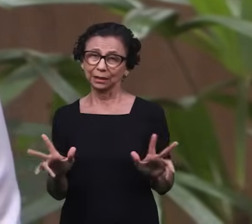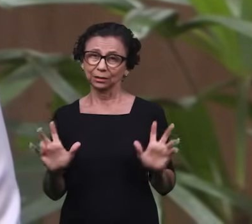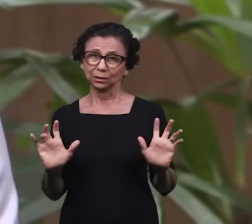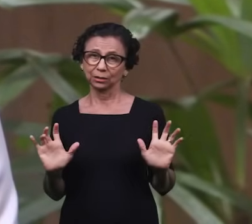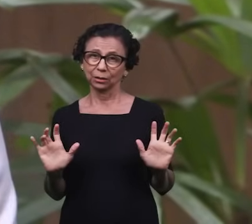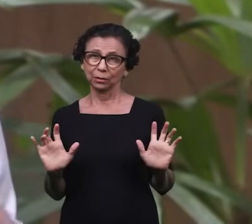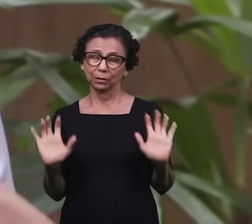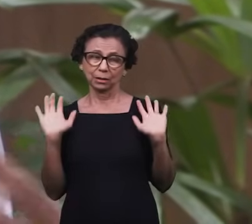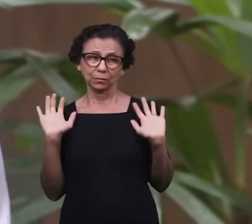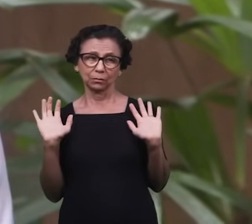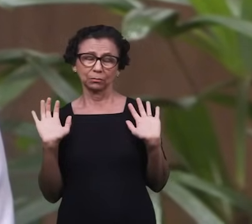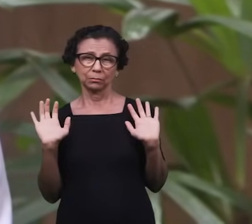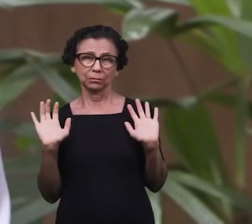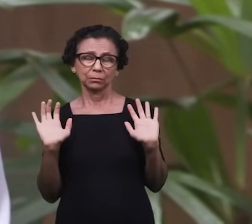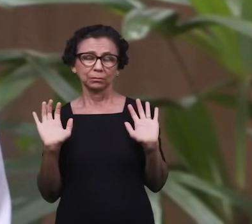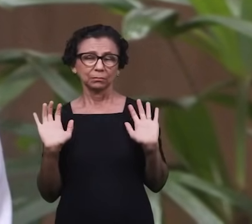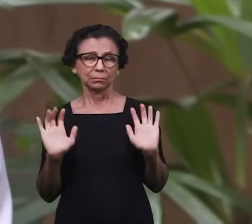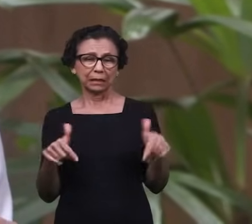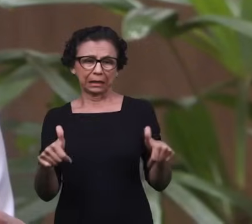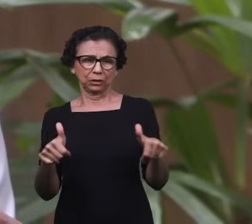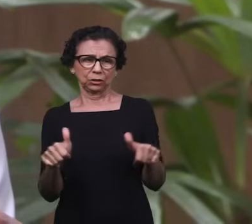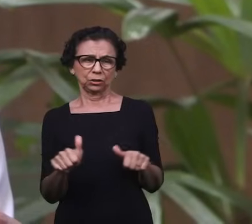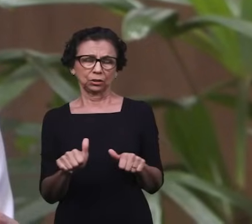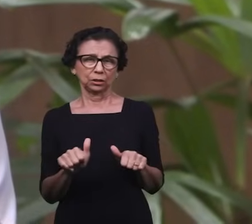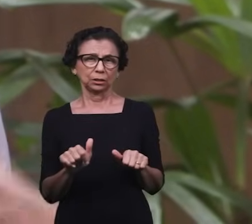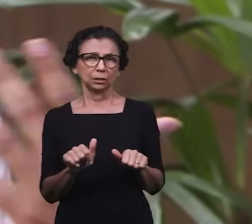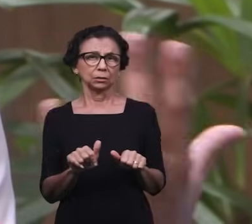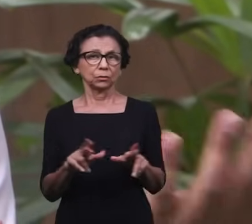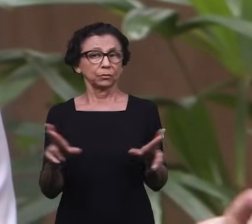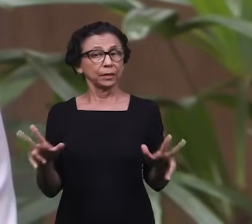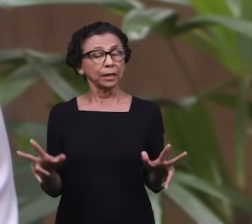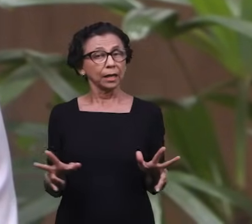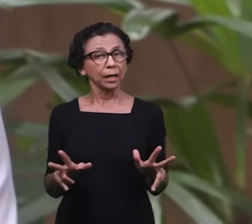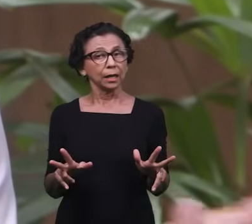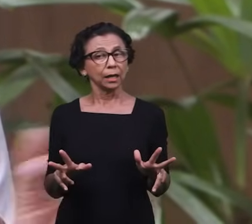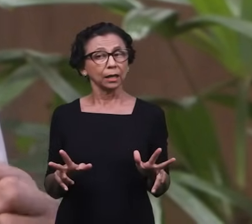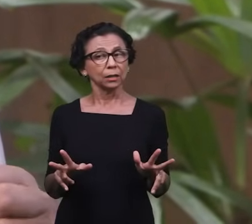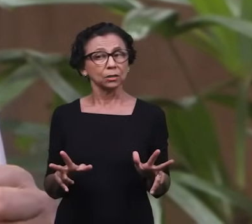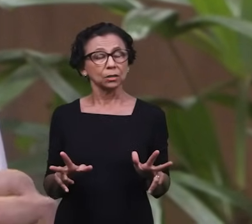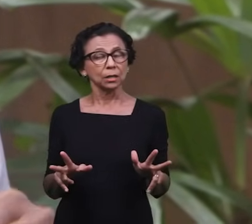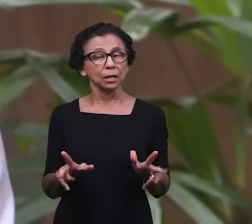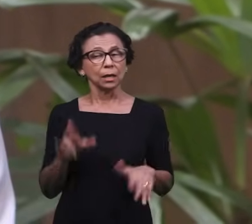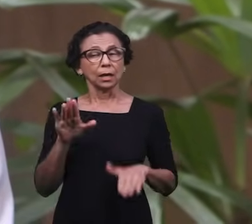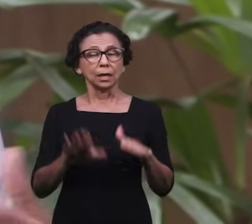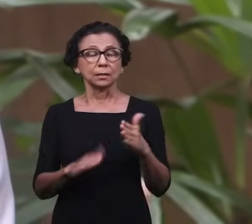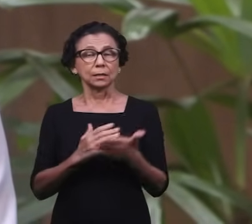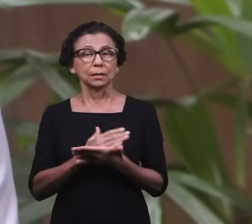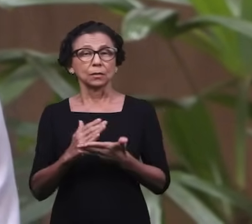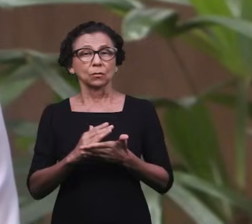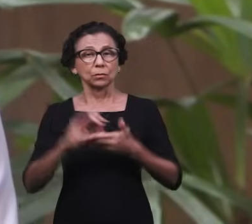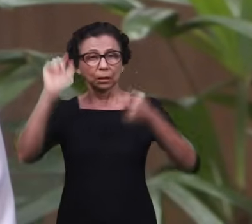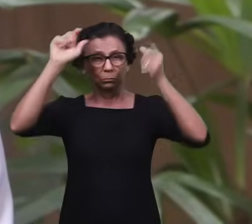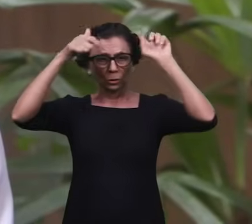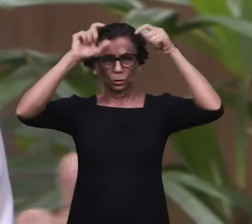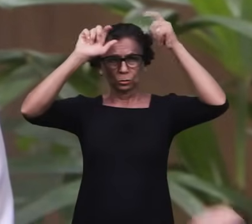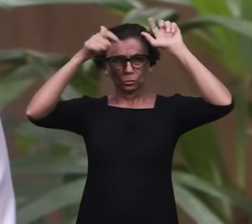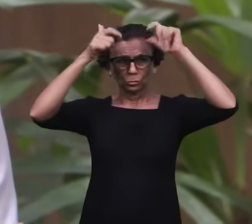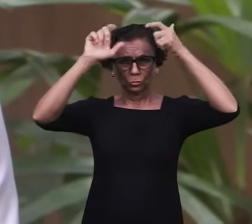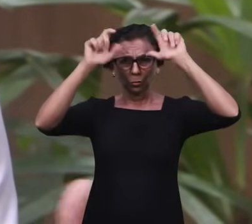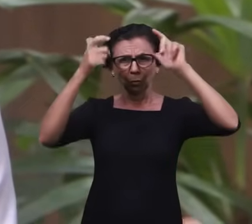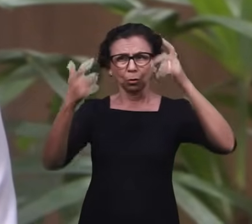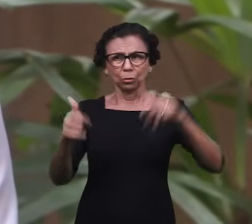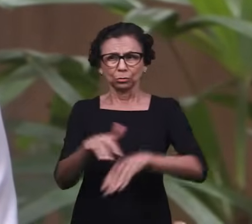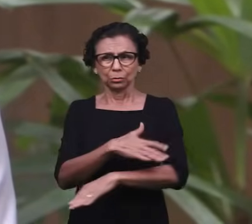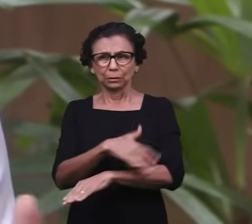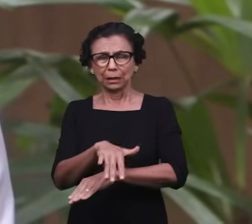forma a se proteger e muitas vezes entrando em crise. É quando as famílias sofrem, porque isso é apresentado em público, às vezes as pessoas